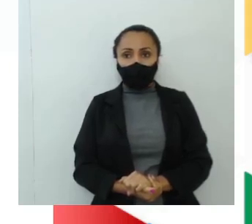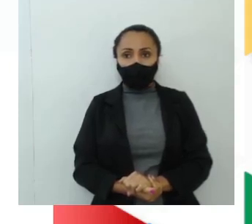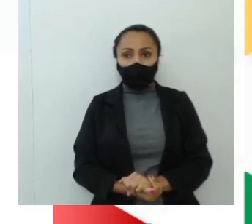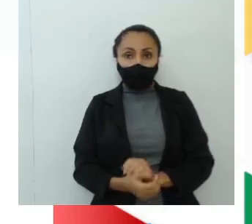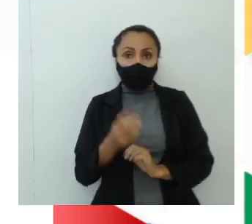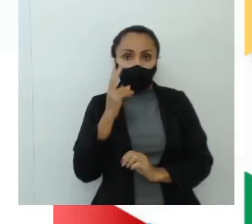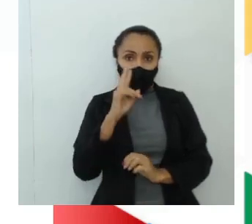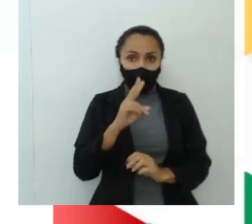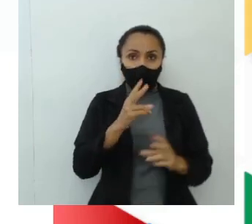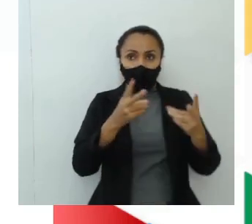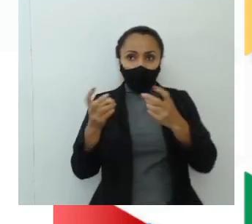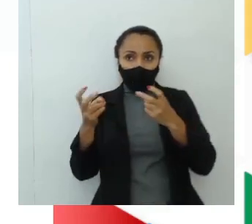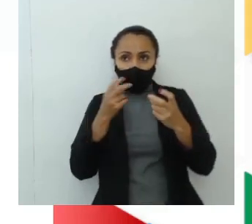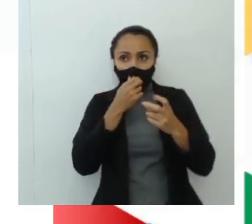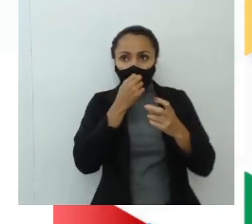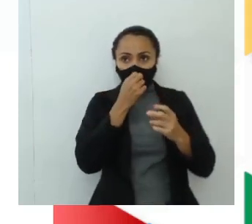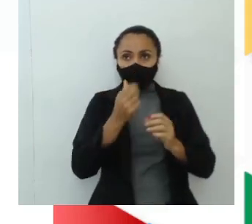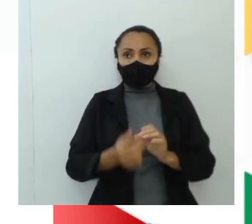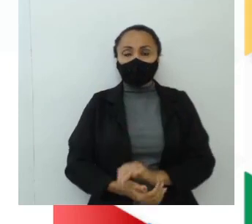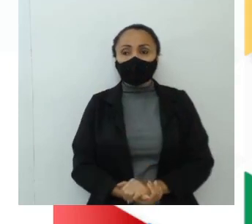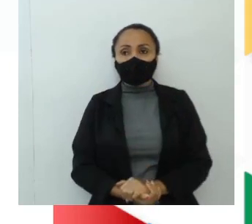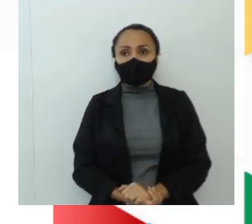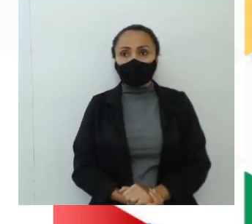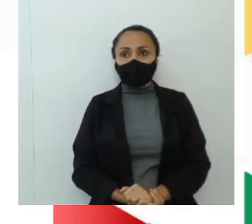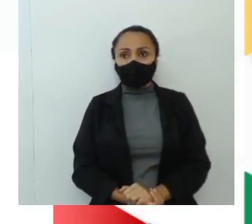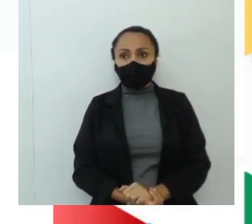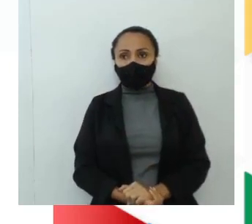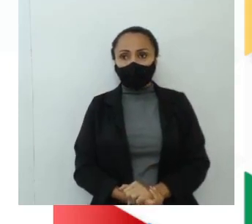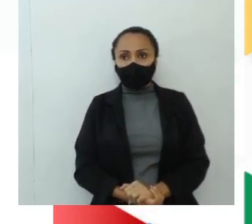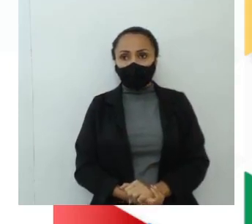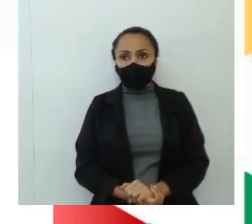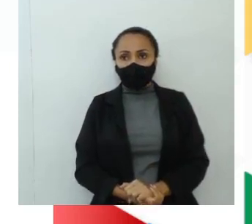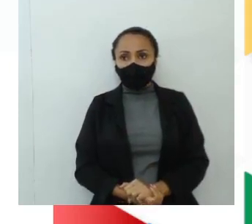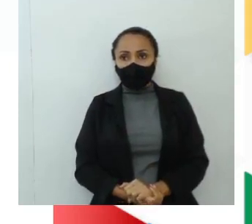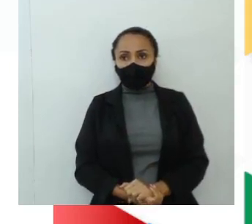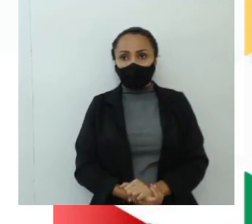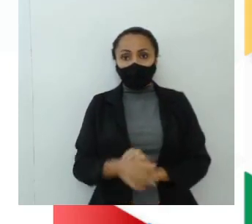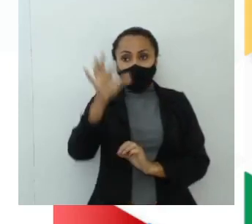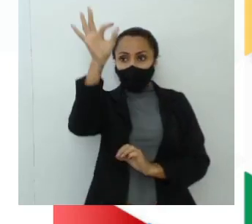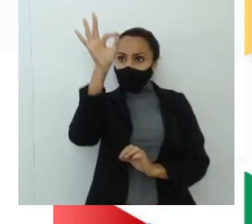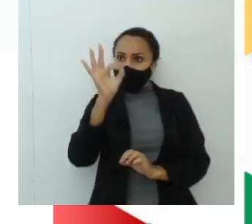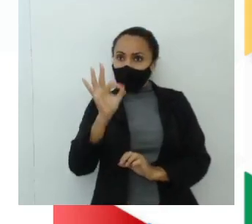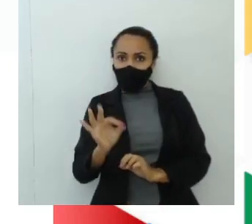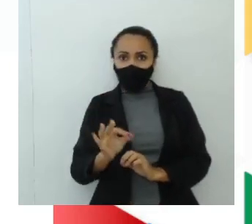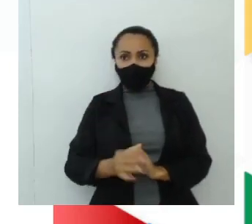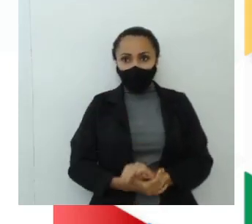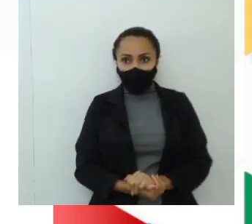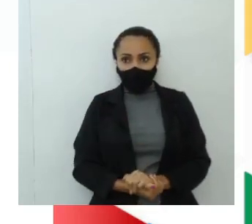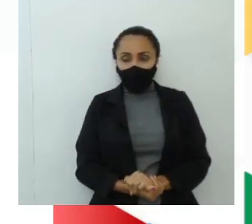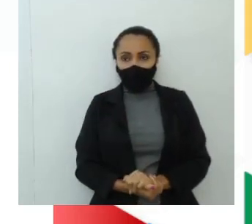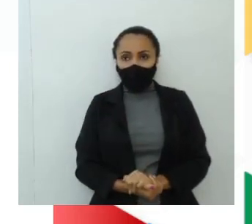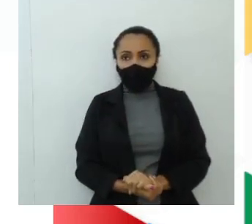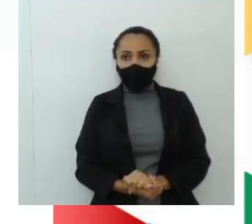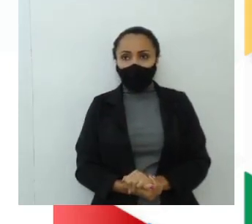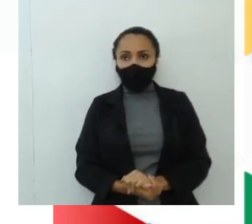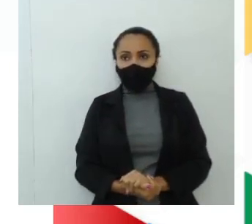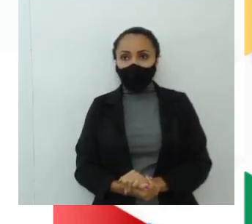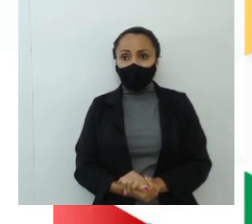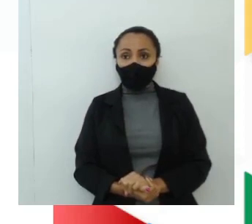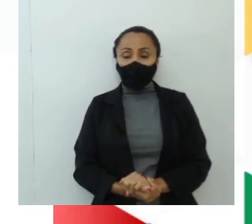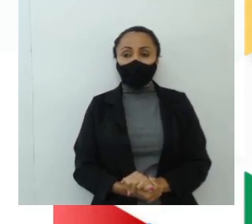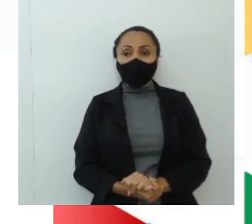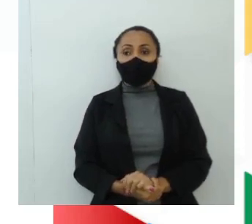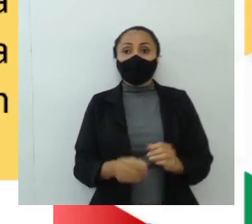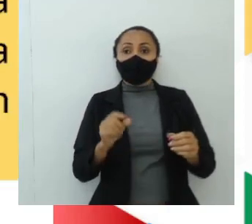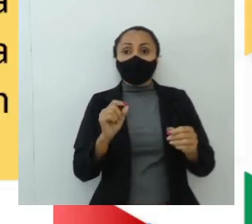animação? O que é que eu faço de novo, ó? No amarelinho. Segue comigo, ó. Bem devagarinho, vai descer para aí, tá? E aí, para fazer isso,